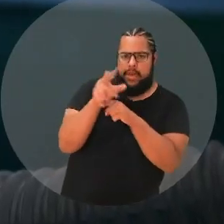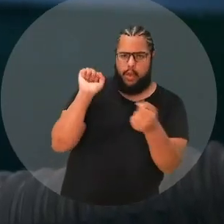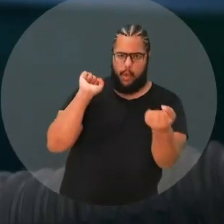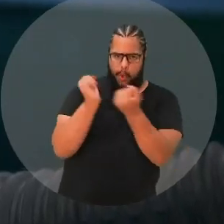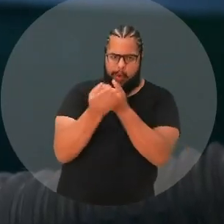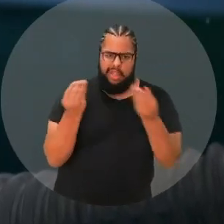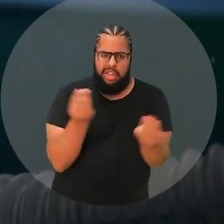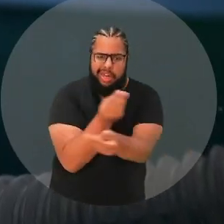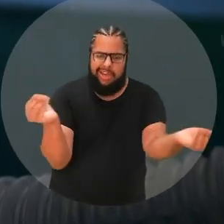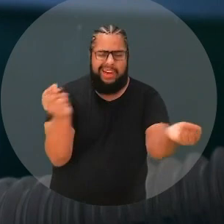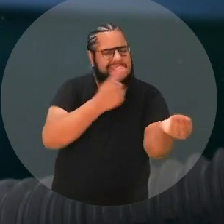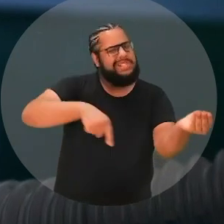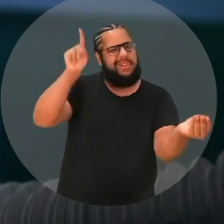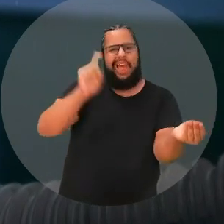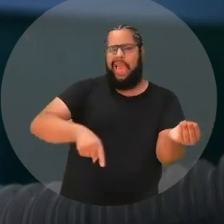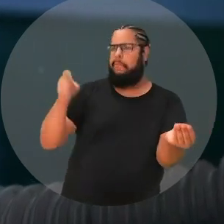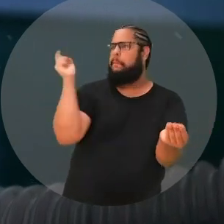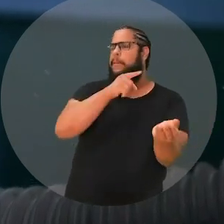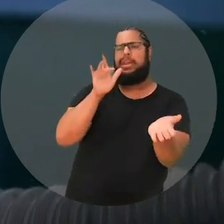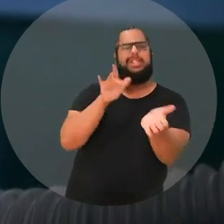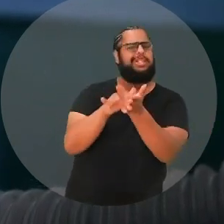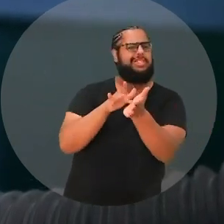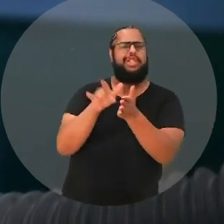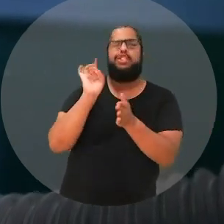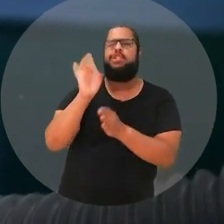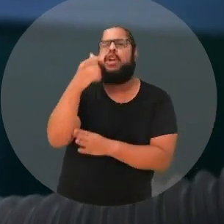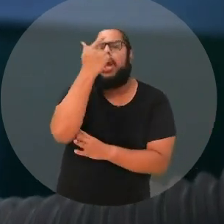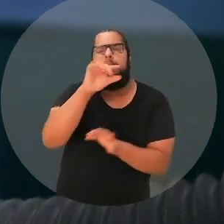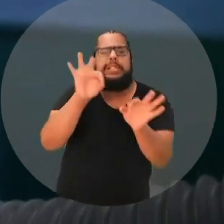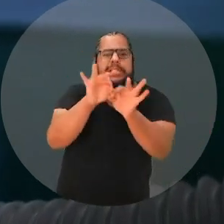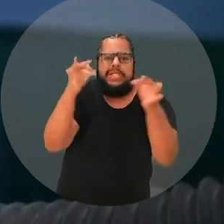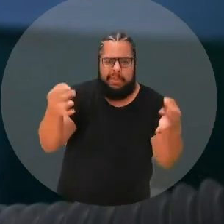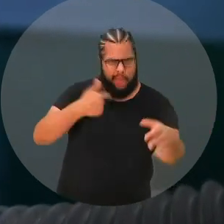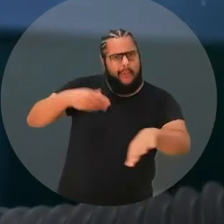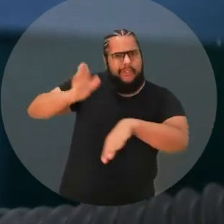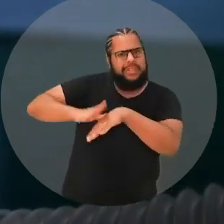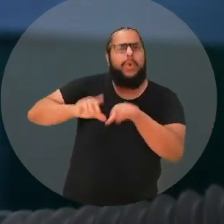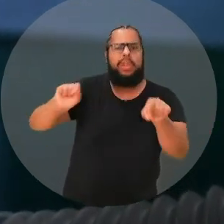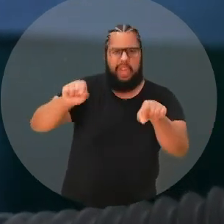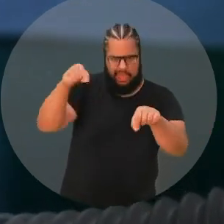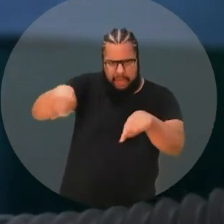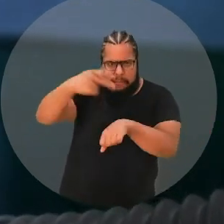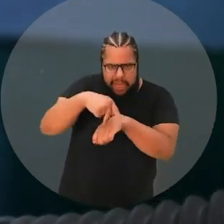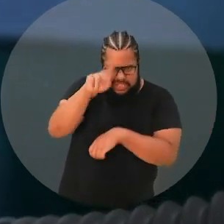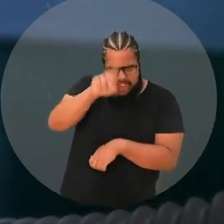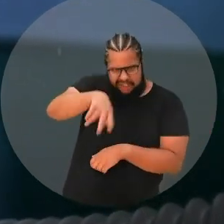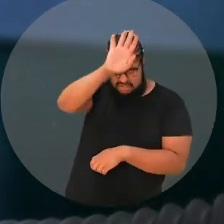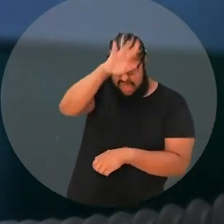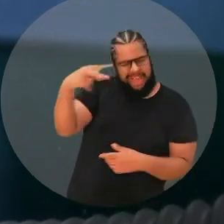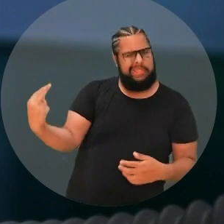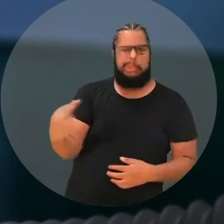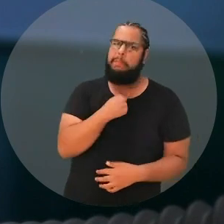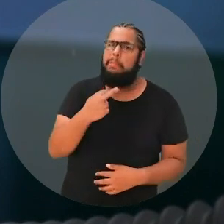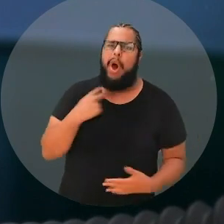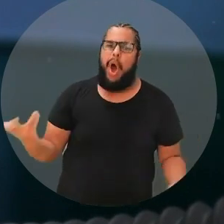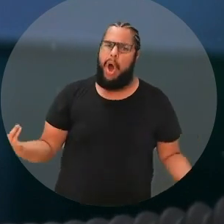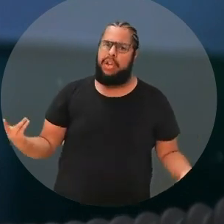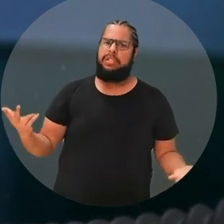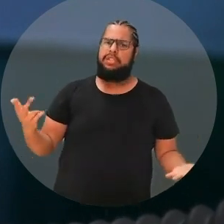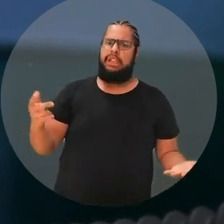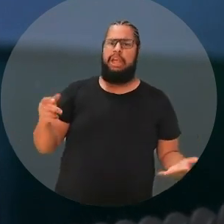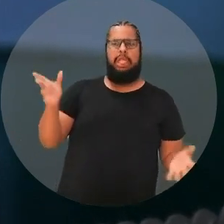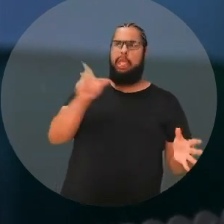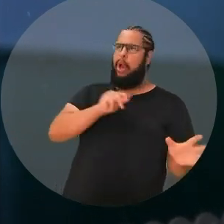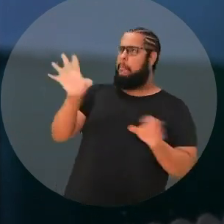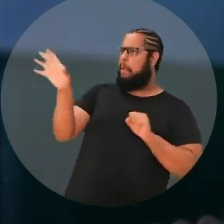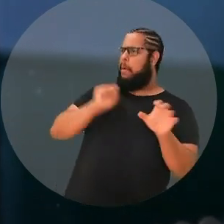superdimensionado o poder destruidor desse vírus. Uma gripezinha ou resfriadinho. Quer que faça o quê? Tem que deixar de ser um país de maricas.